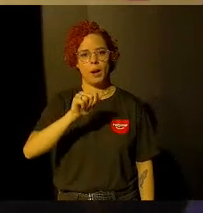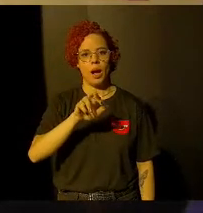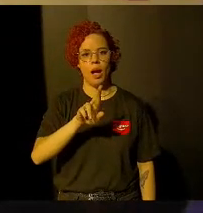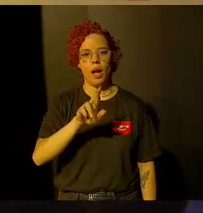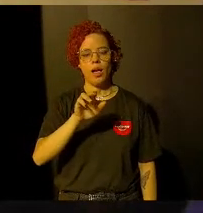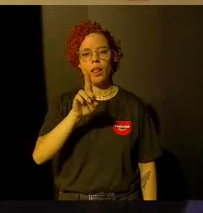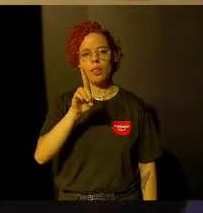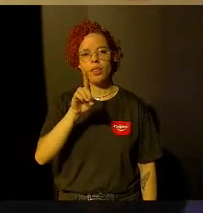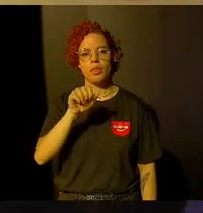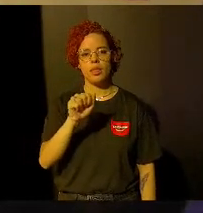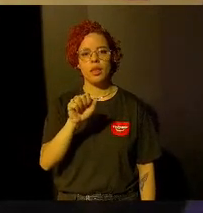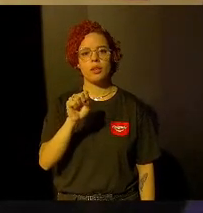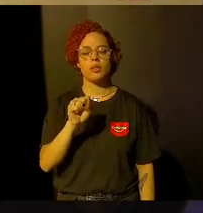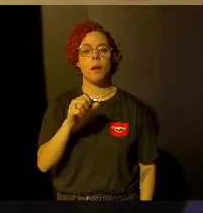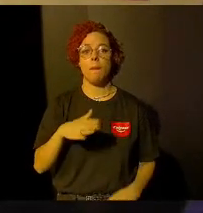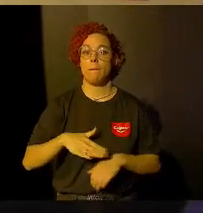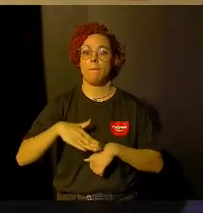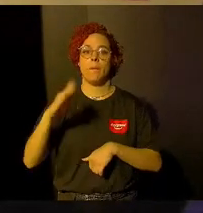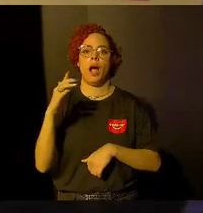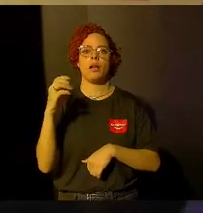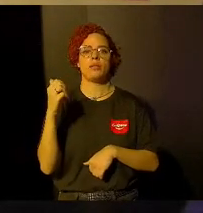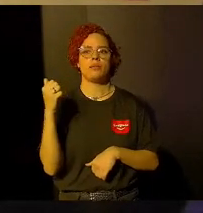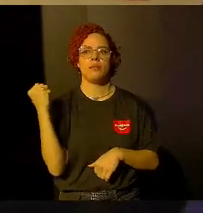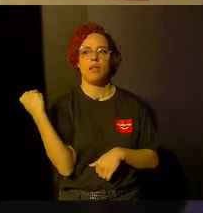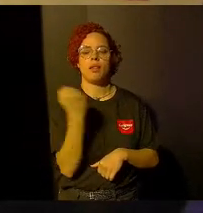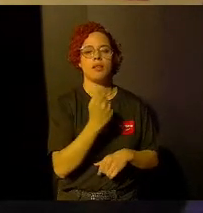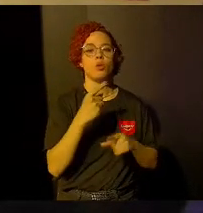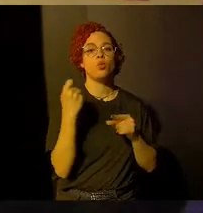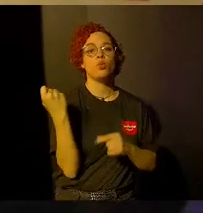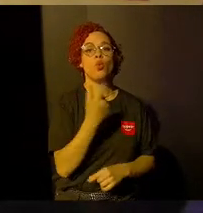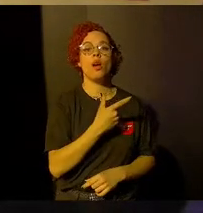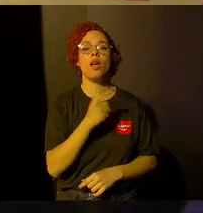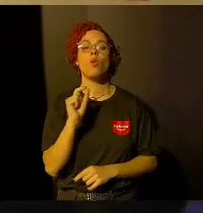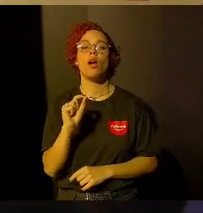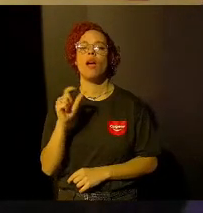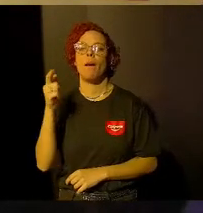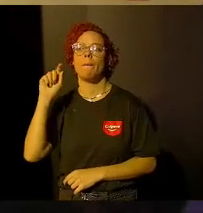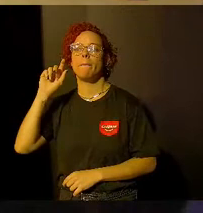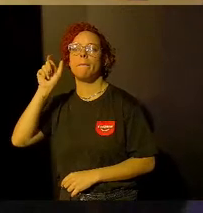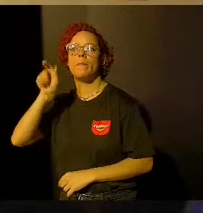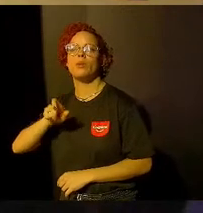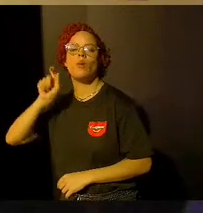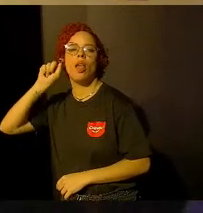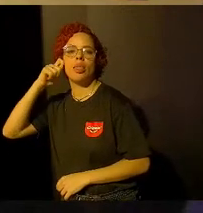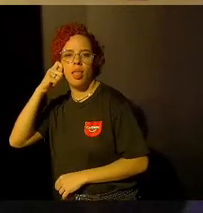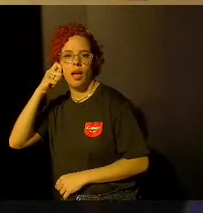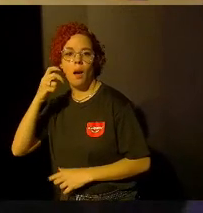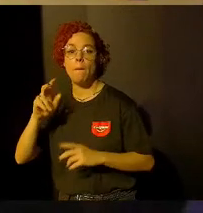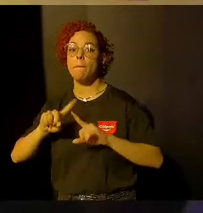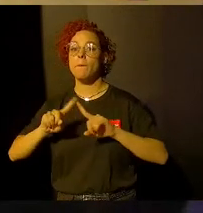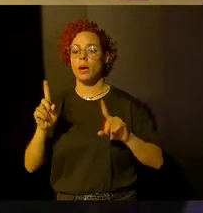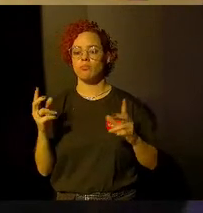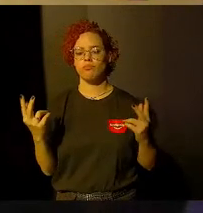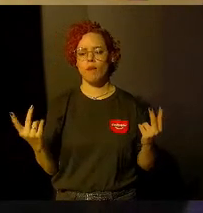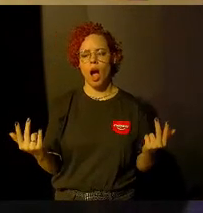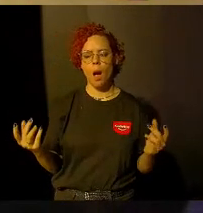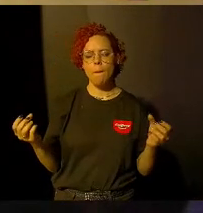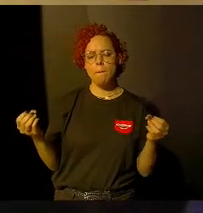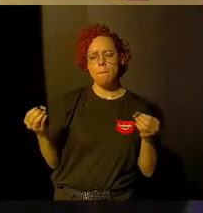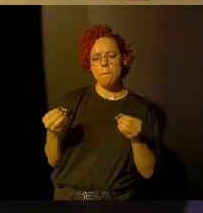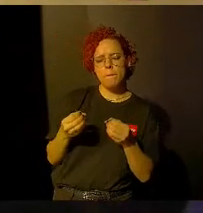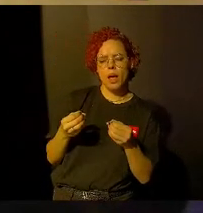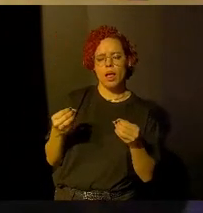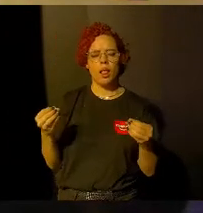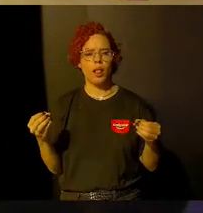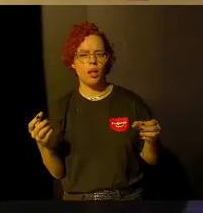são mais assassinadas até do que as pessoas pretas mas ainda assim preto e Pardo muito perto e distante das pessoas